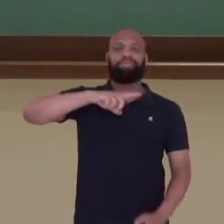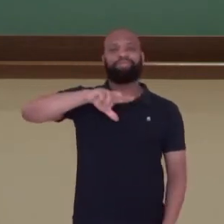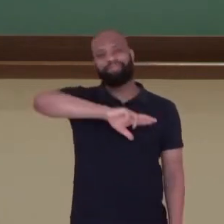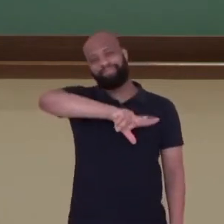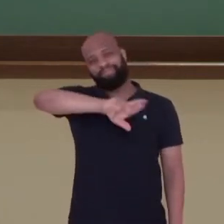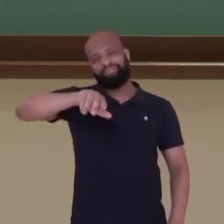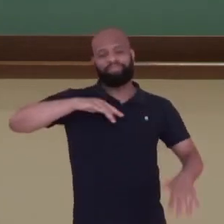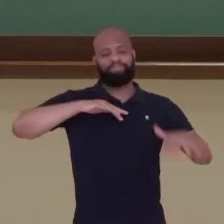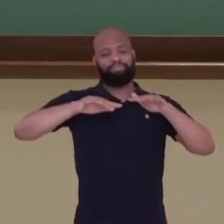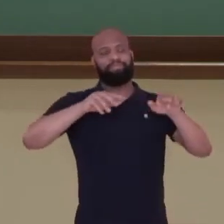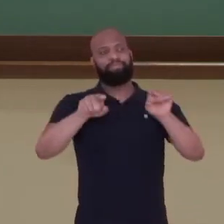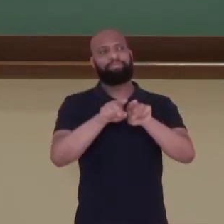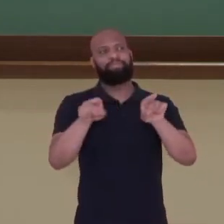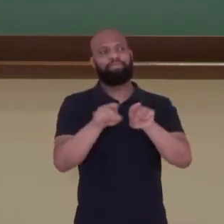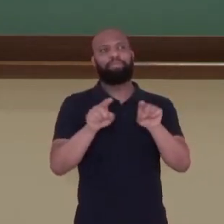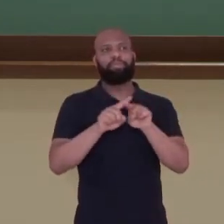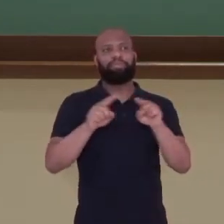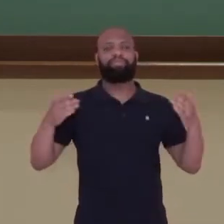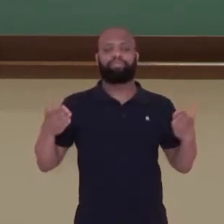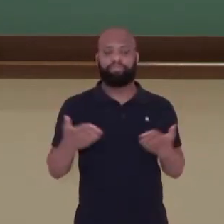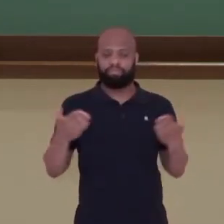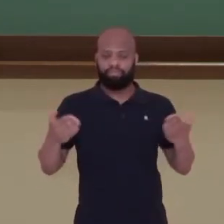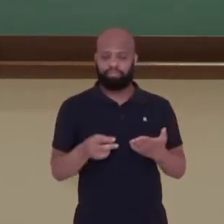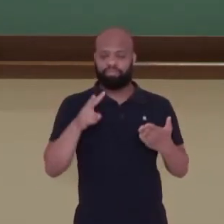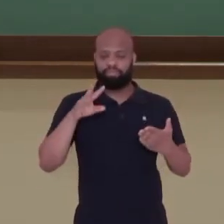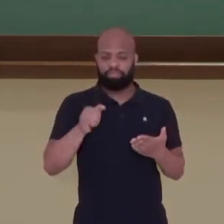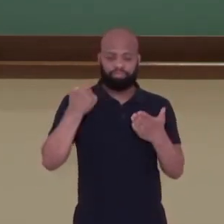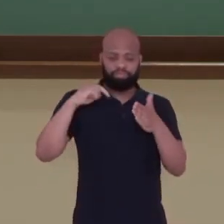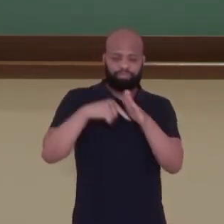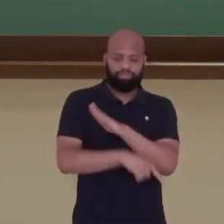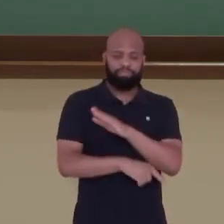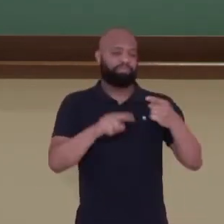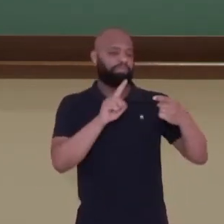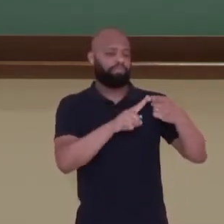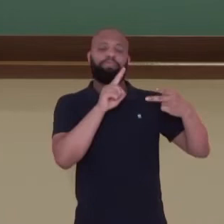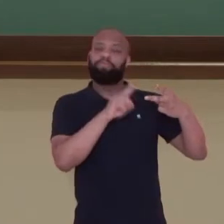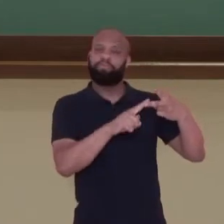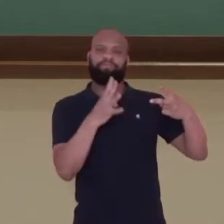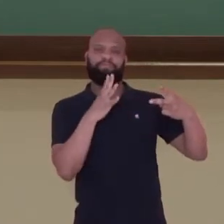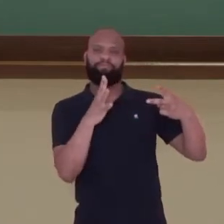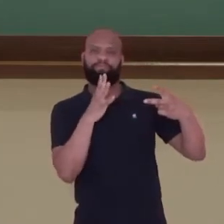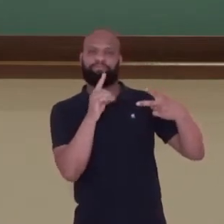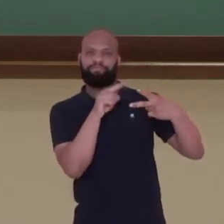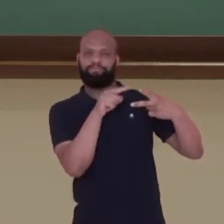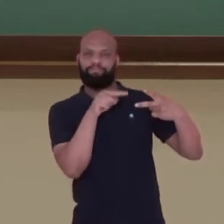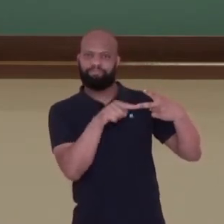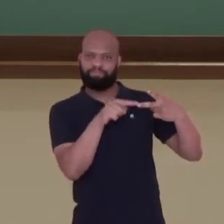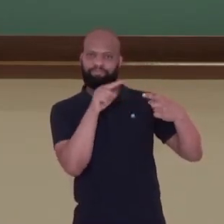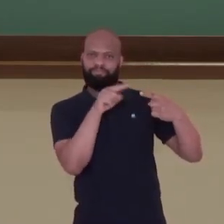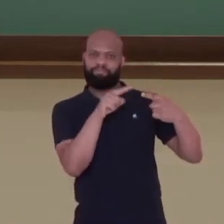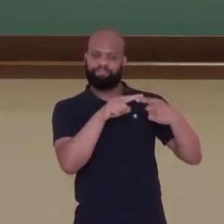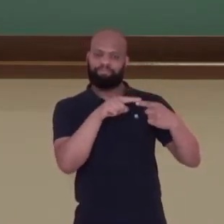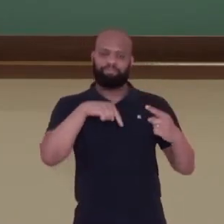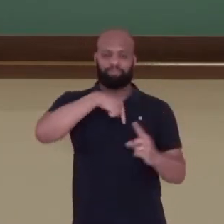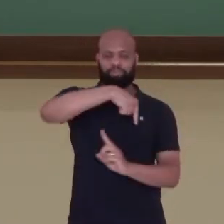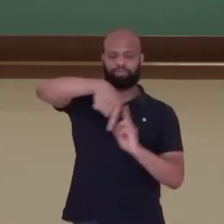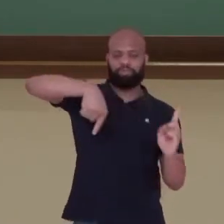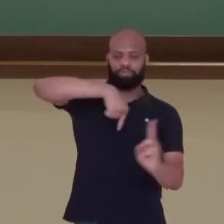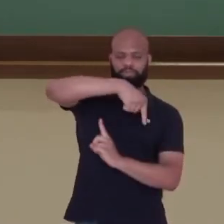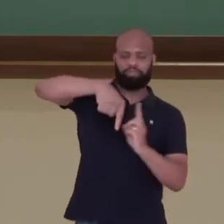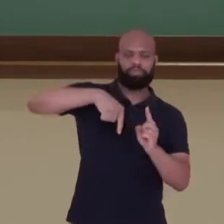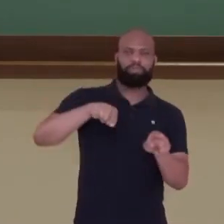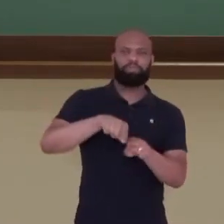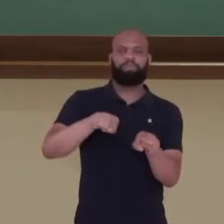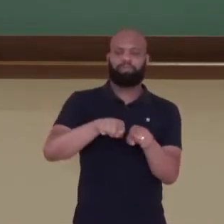série de movimentos. Mas agora, neste momento, nós vamos conhecer dois: a rotação e a